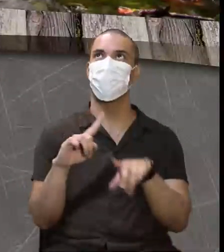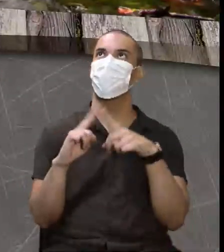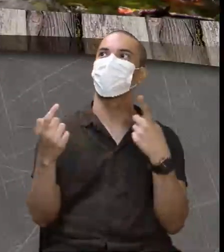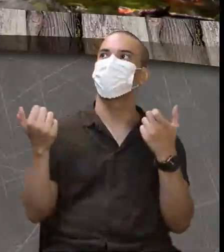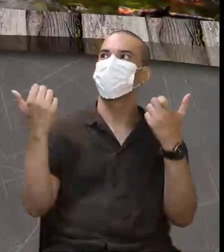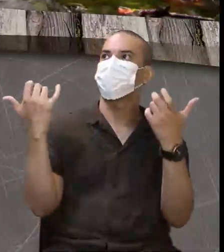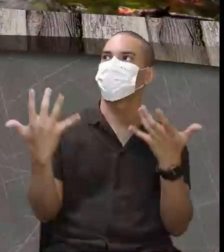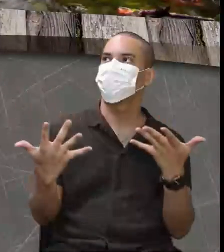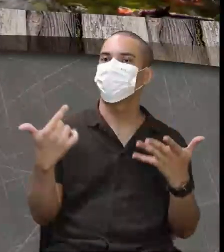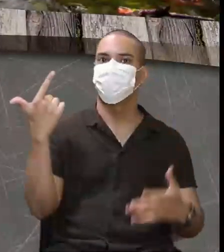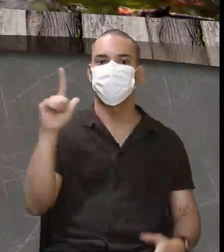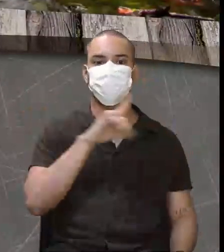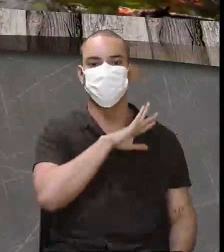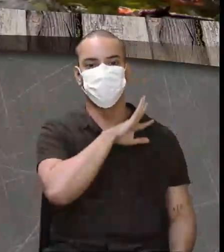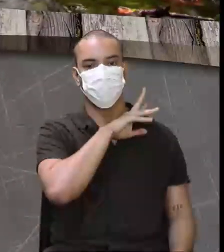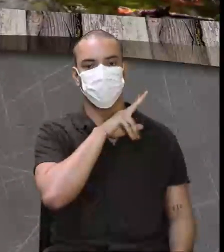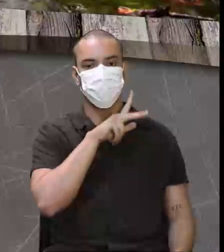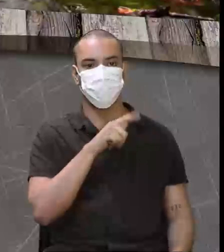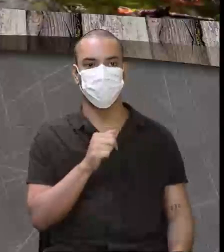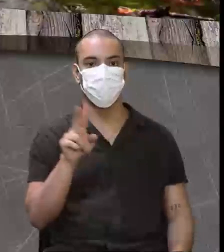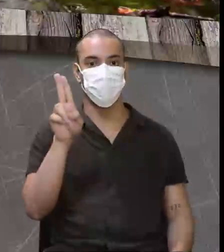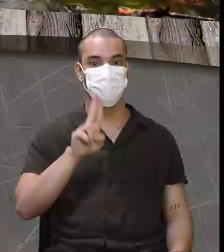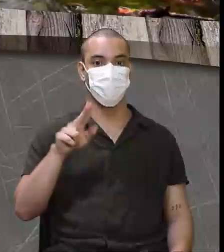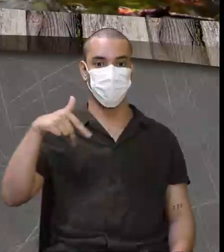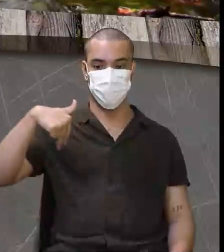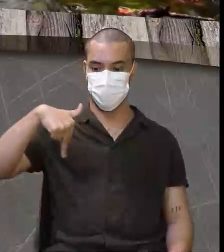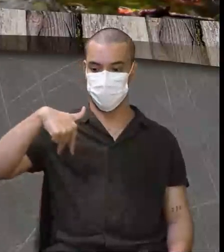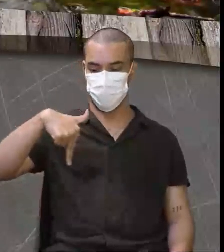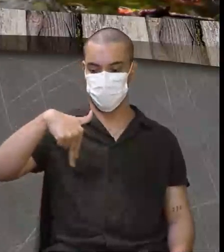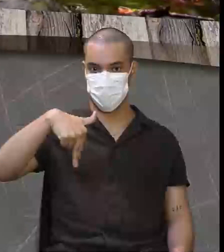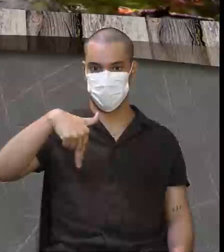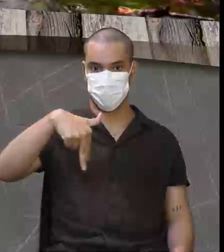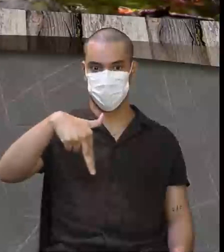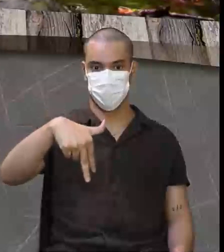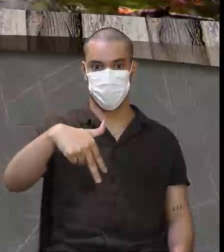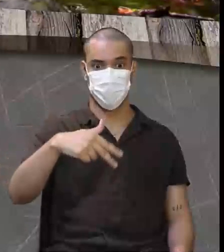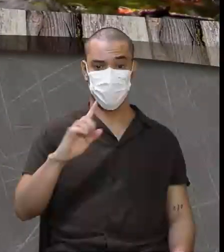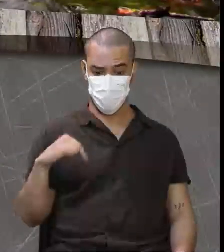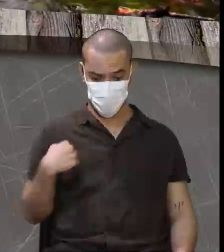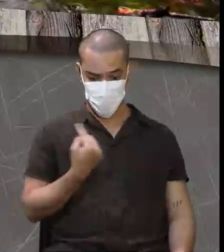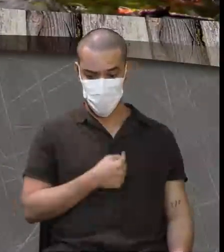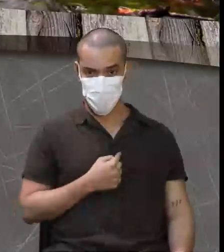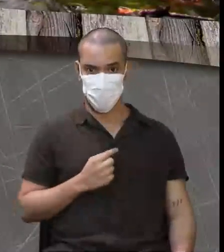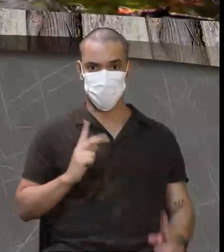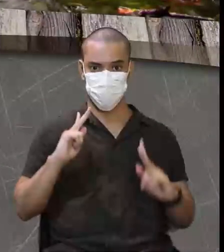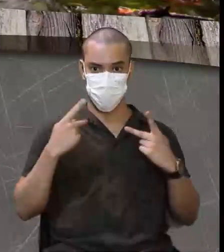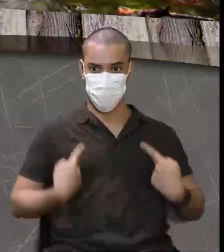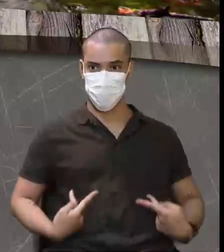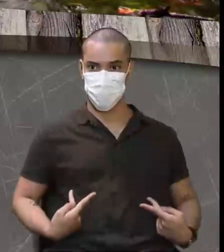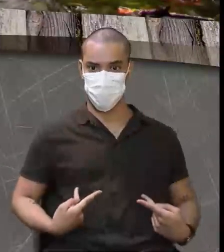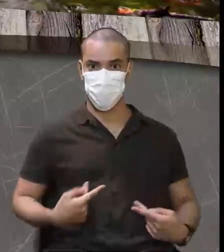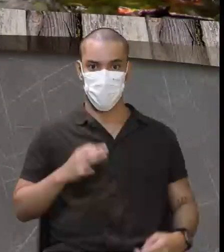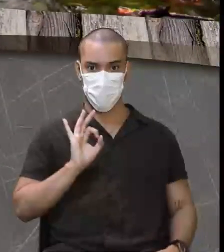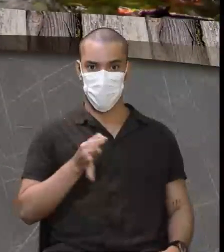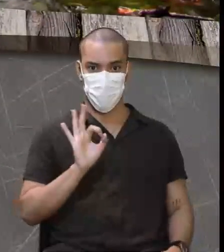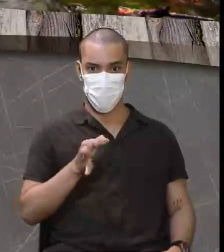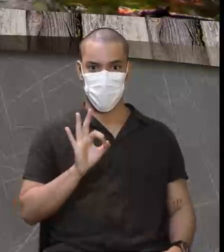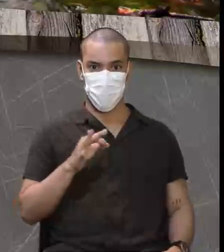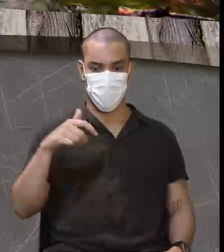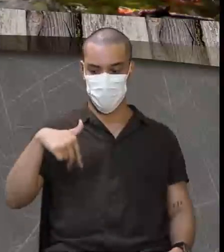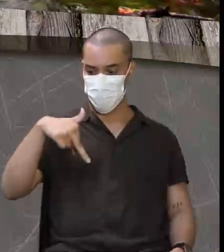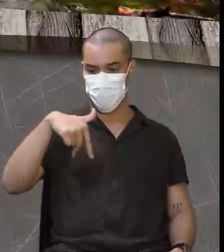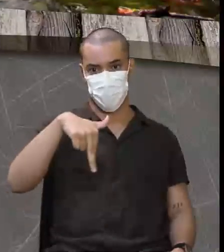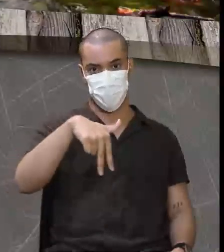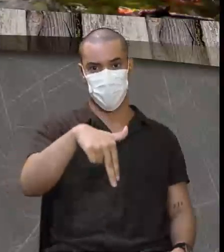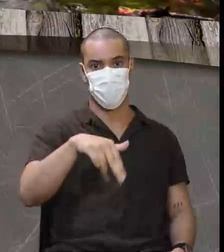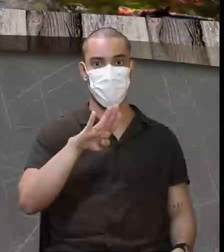eu estou falando de um animal que anda sobre 2 pernas. Nós temos 2 pernas e andamos, né, nos locomovemos sobre 2